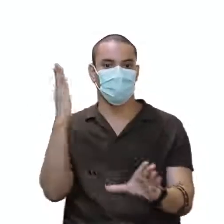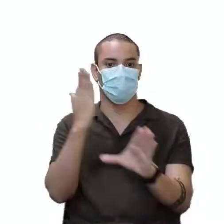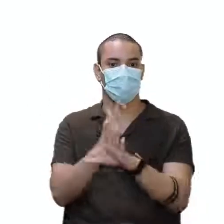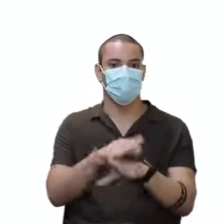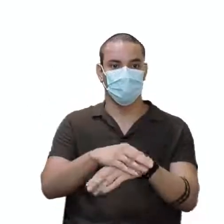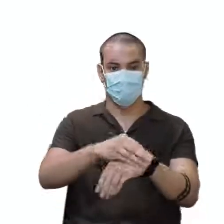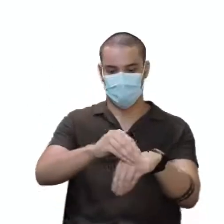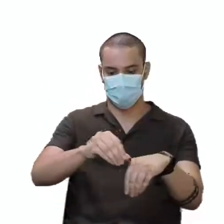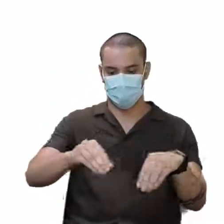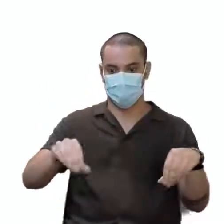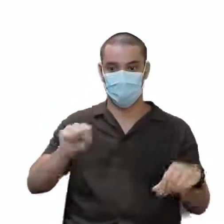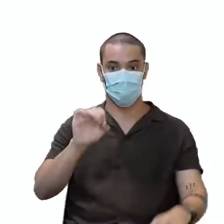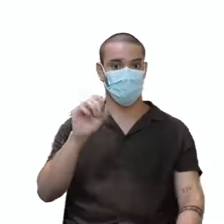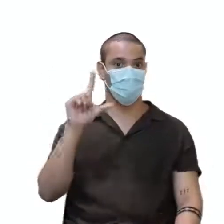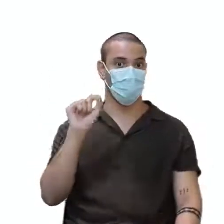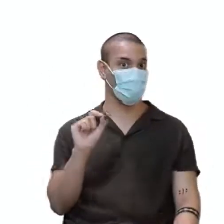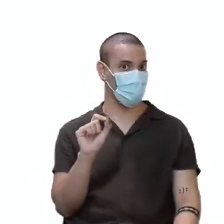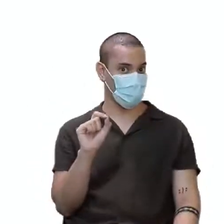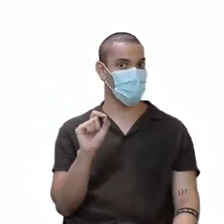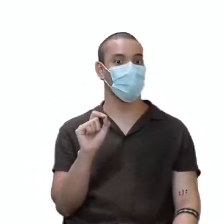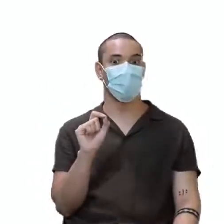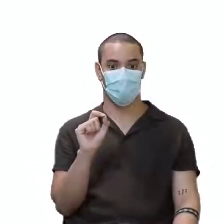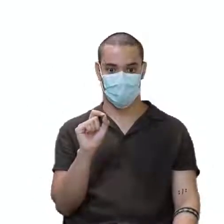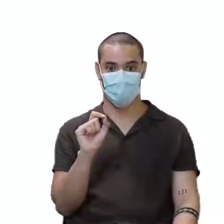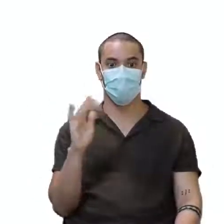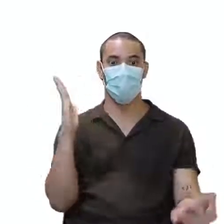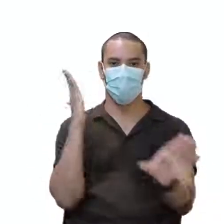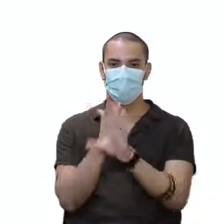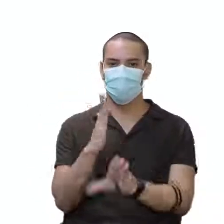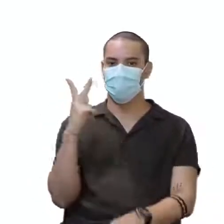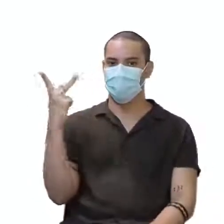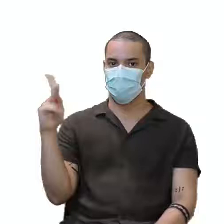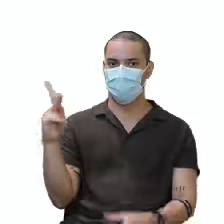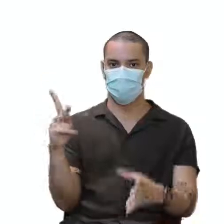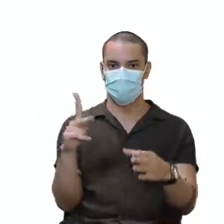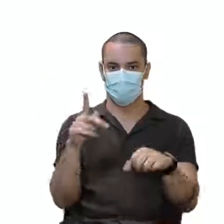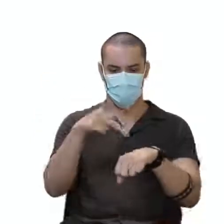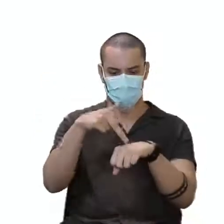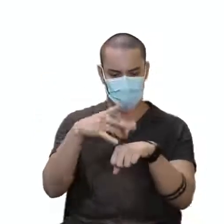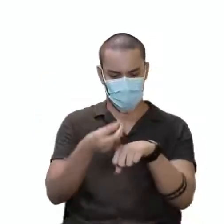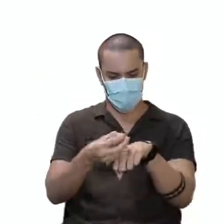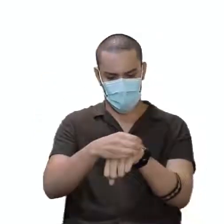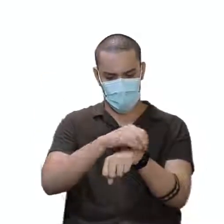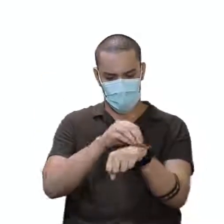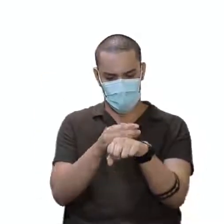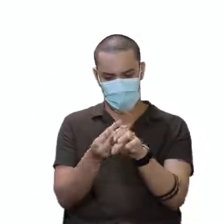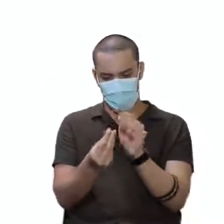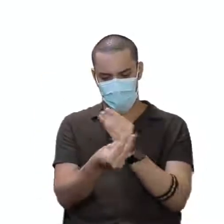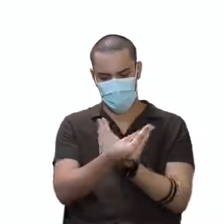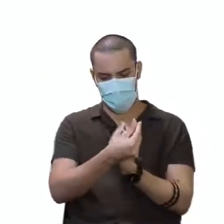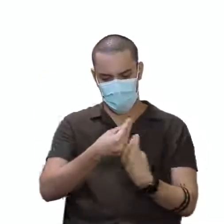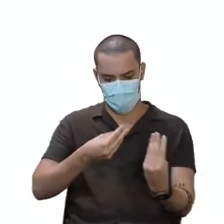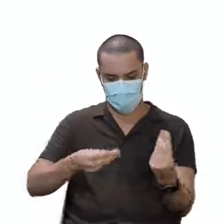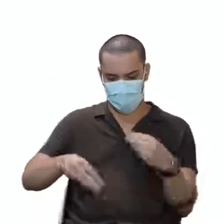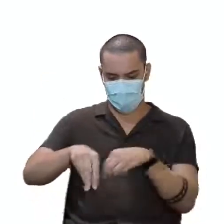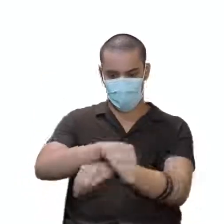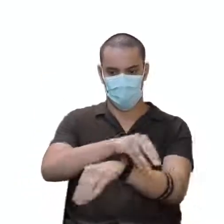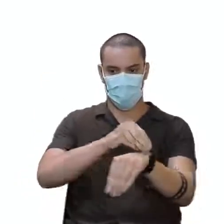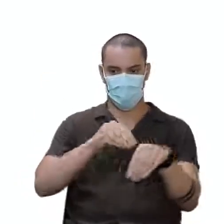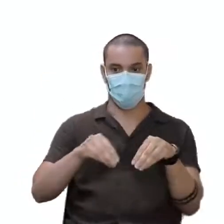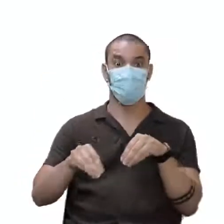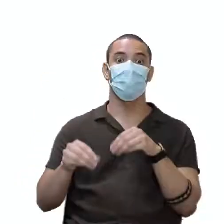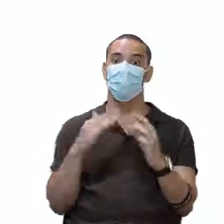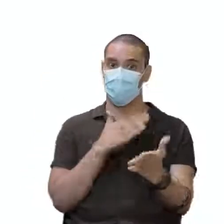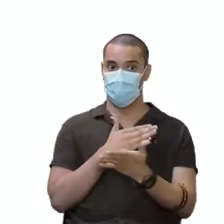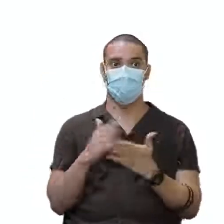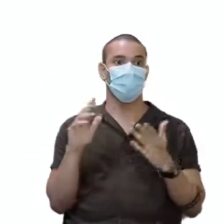as primeiras camadas de solo, através dessa decomposição, desse processo de erosão dessa